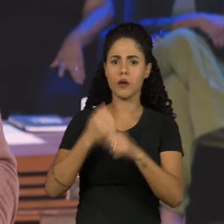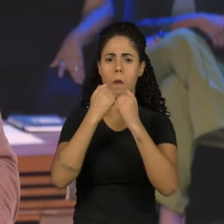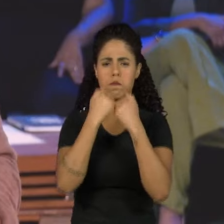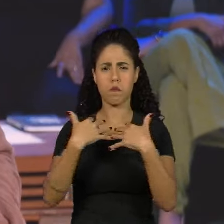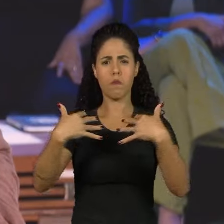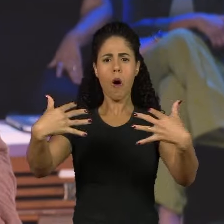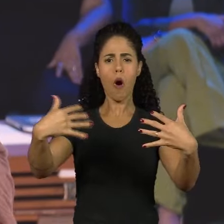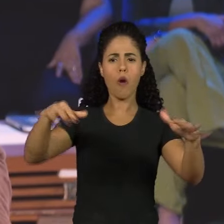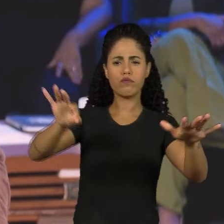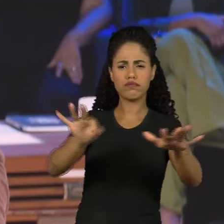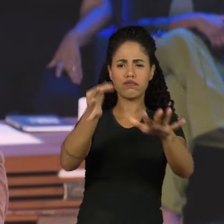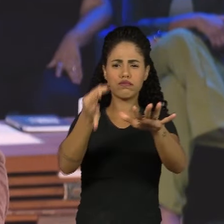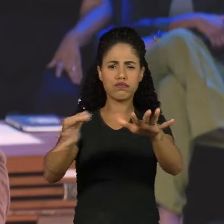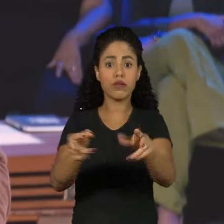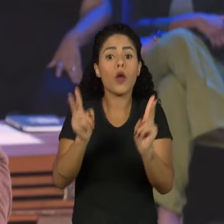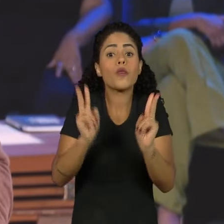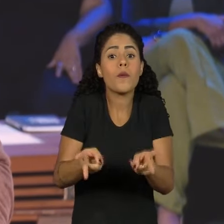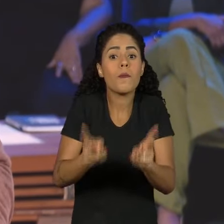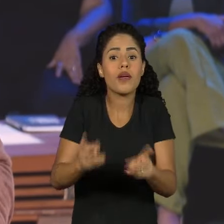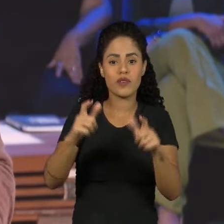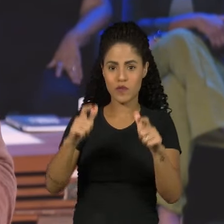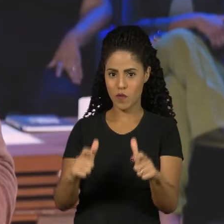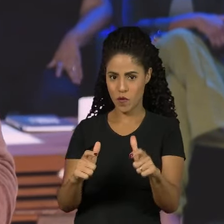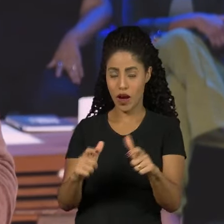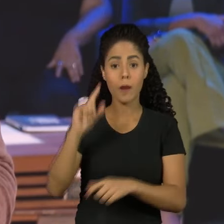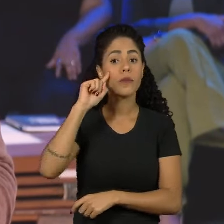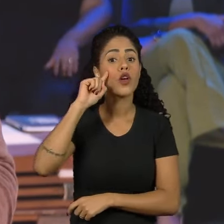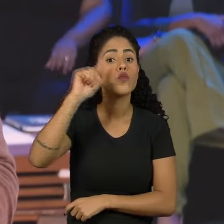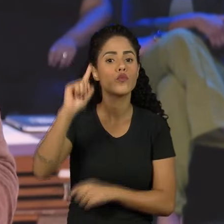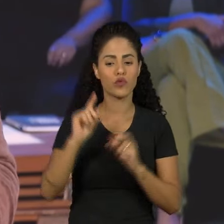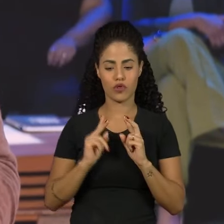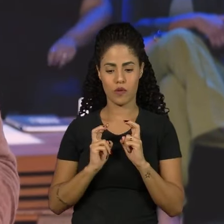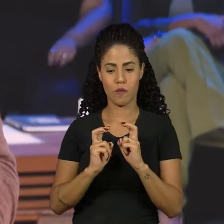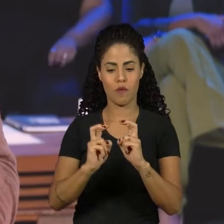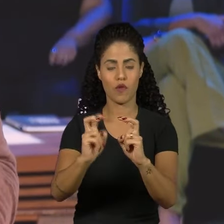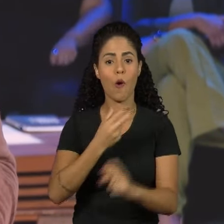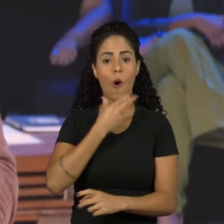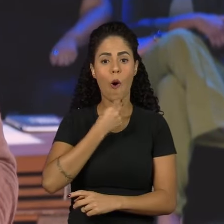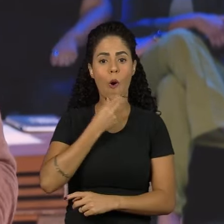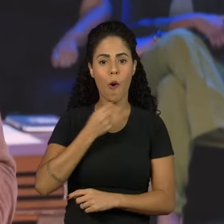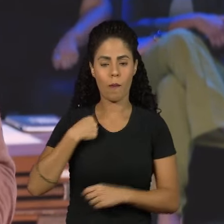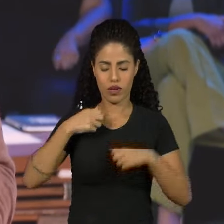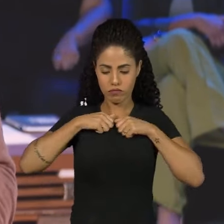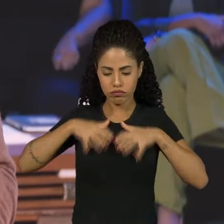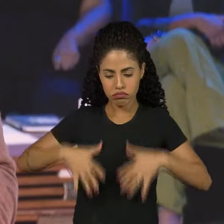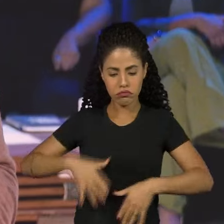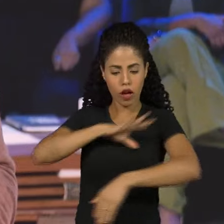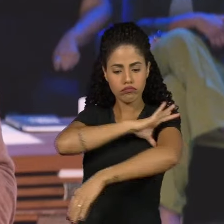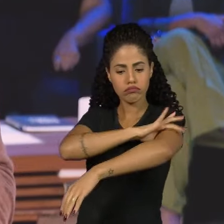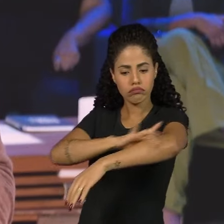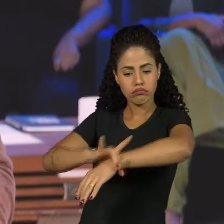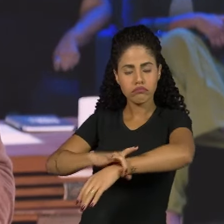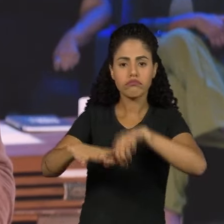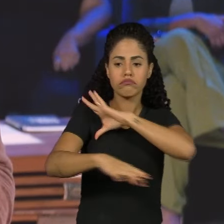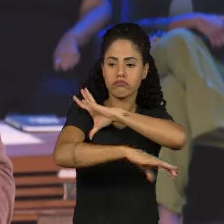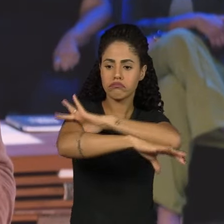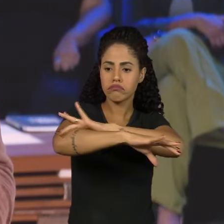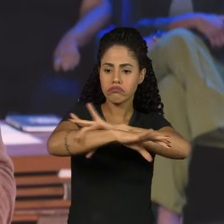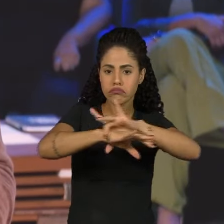concerto na mesma Washington. No dia do metrô, ele estava vestido com uma camisa de mangas